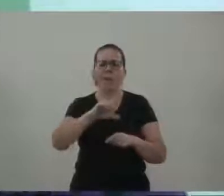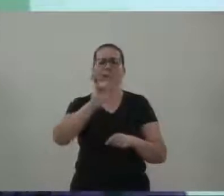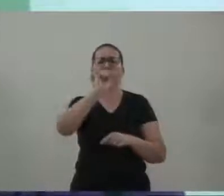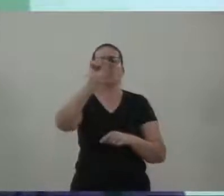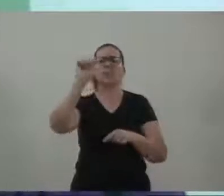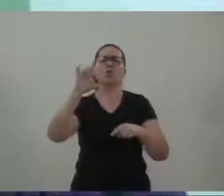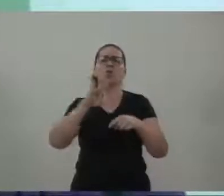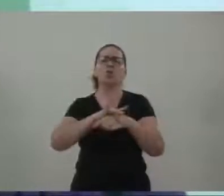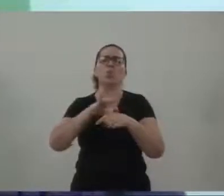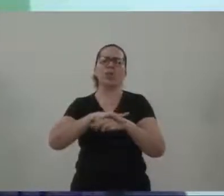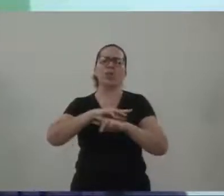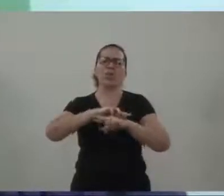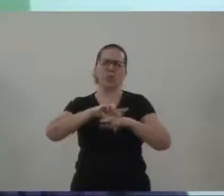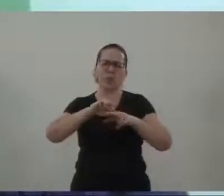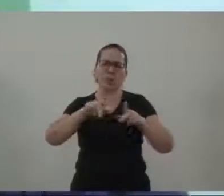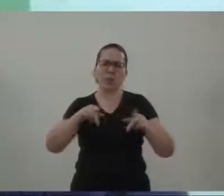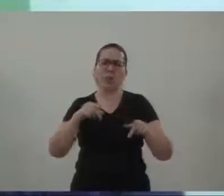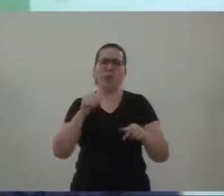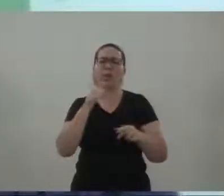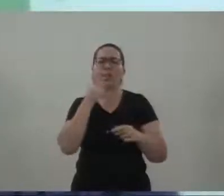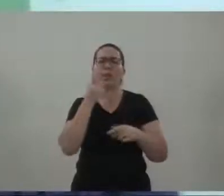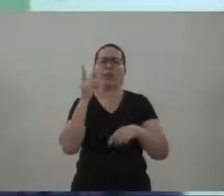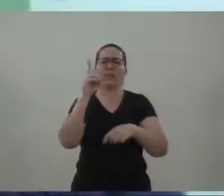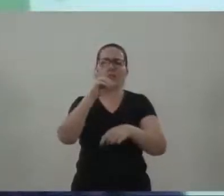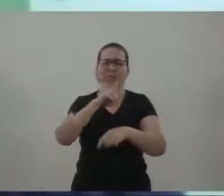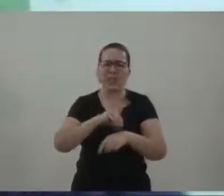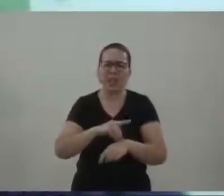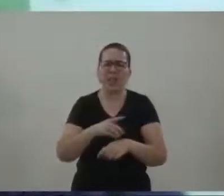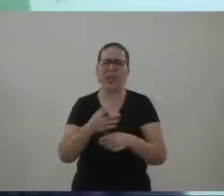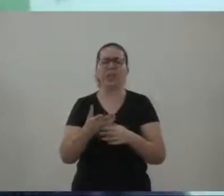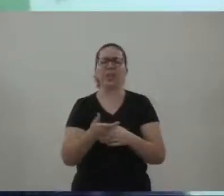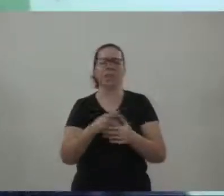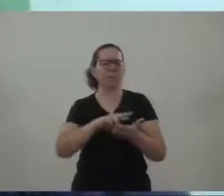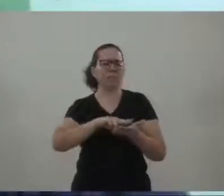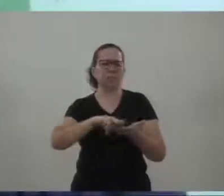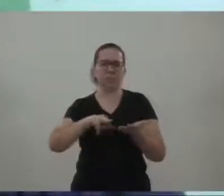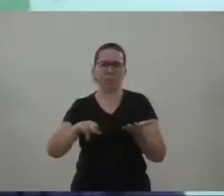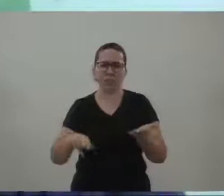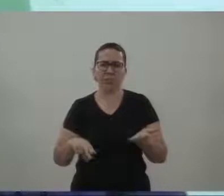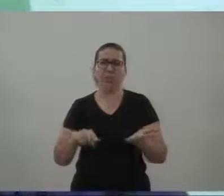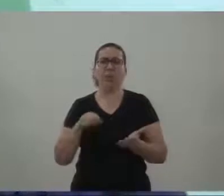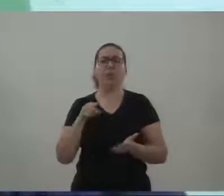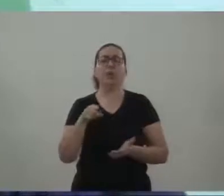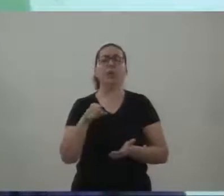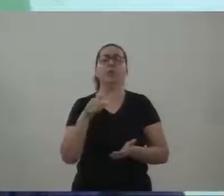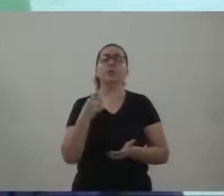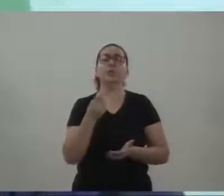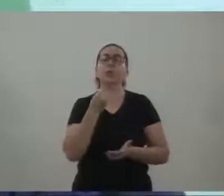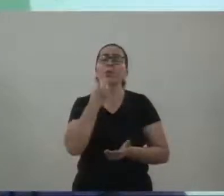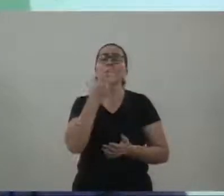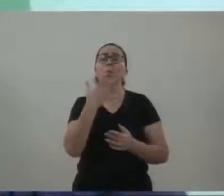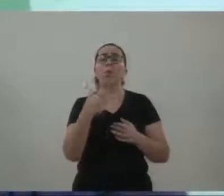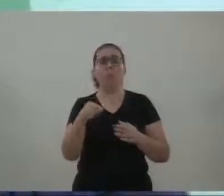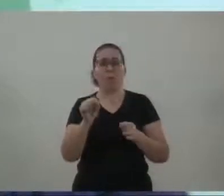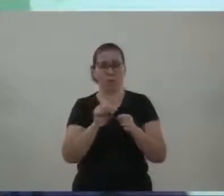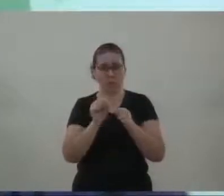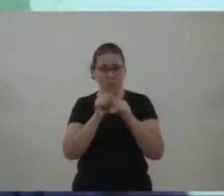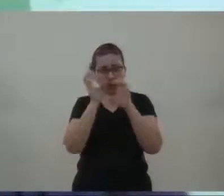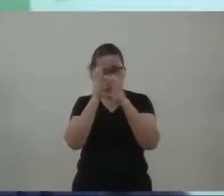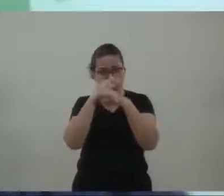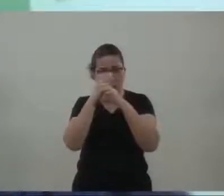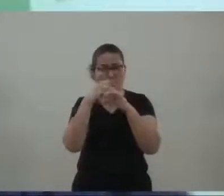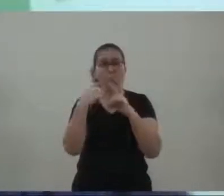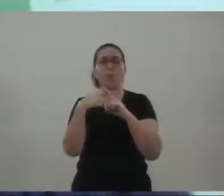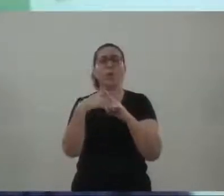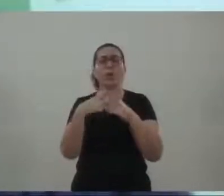outras doenças, como o teste contra a dengue, chikungunya, etc. Qual que é a vantagem de fazer essa análise? A